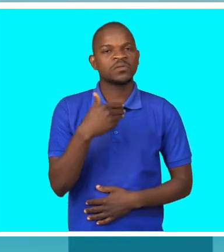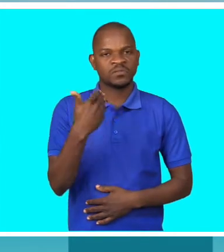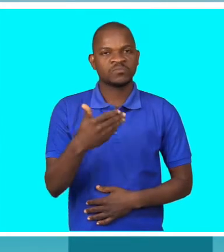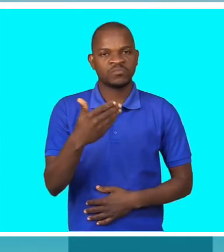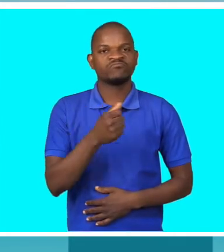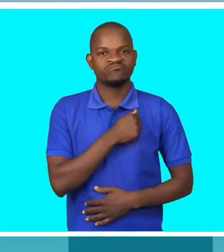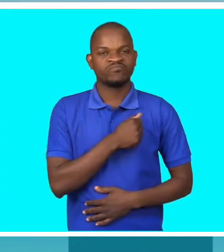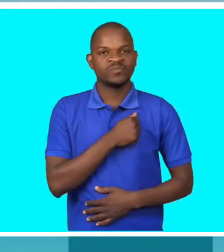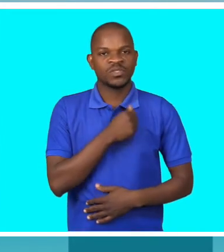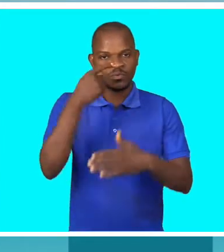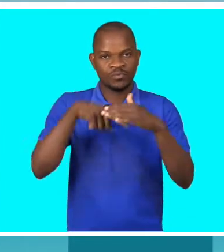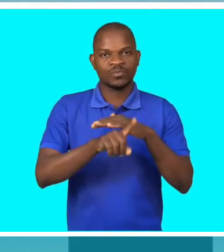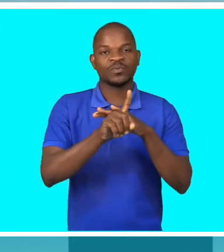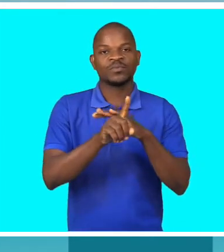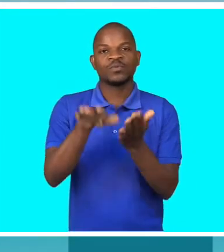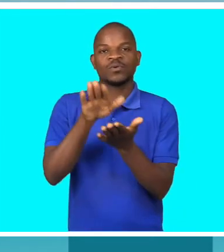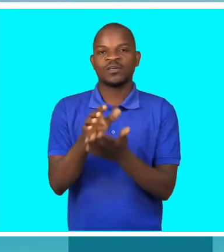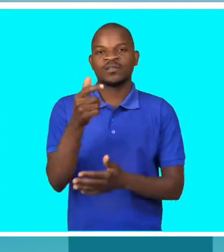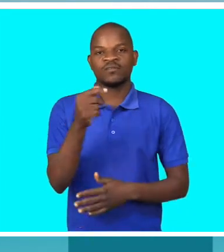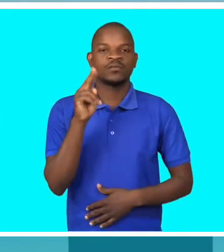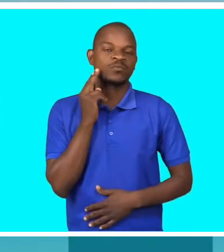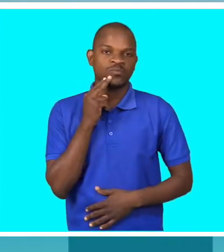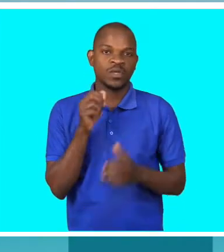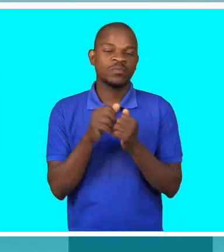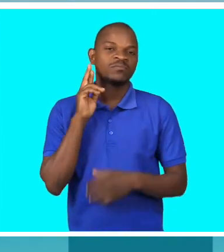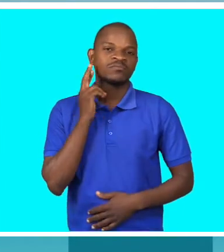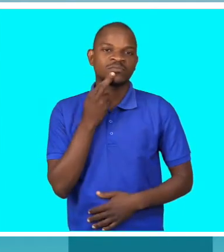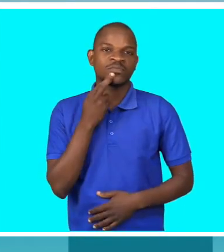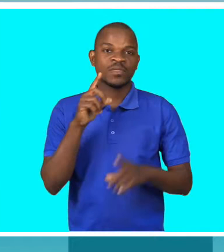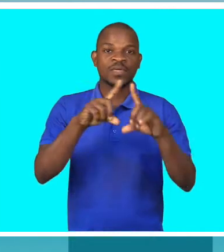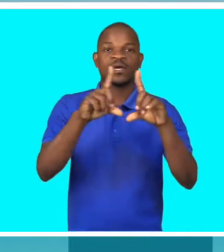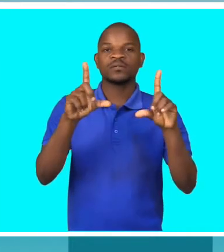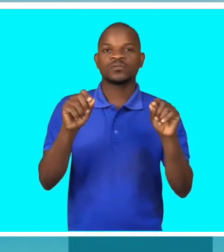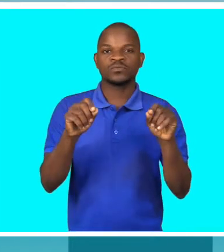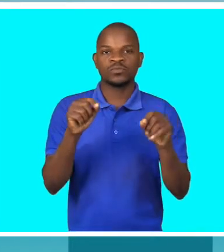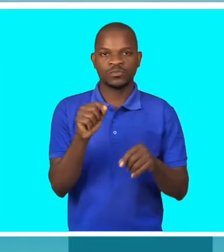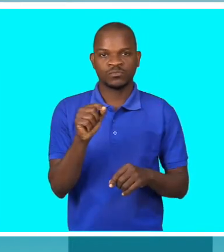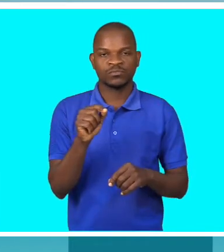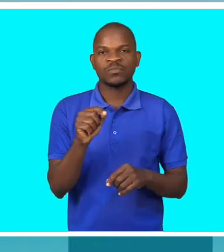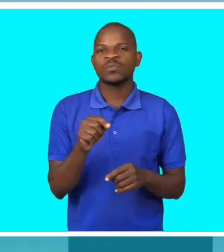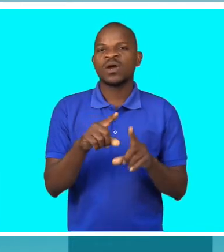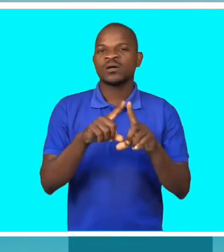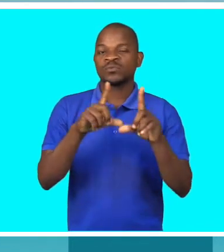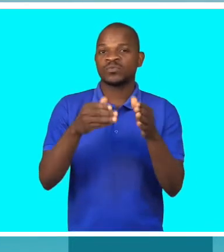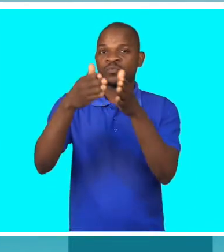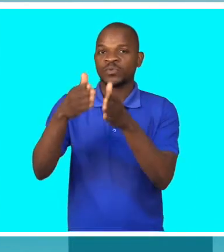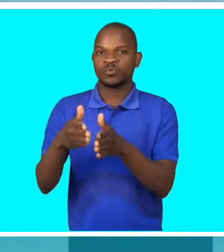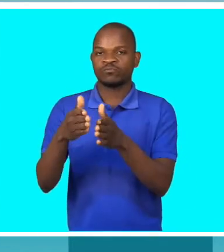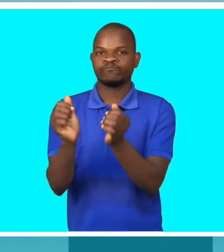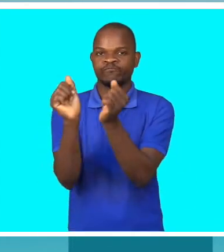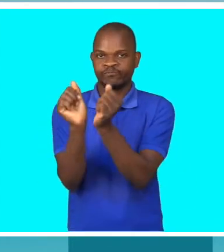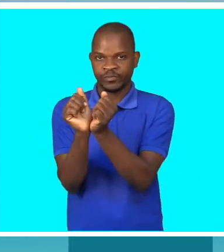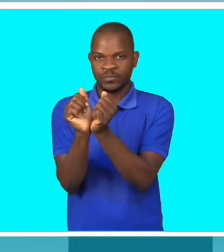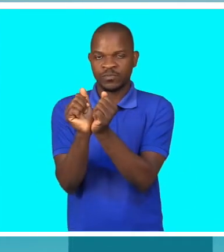de saúde. Obrigado TV Sordo, obrigado do Ramal pelo convite. Dizer que é